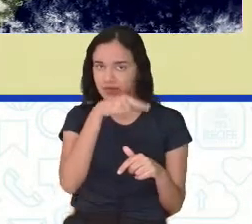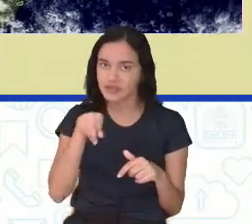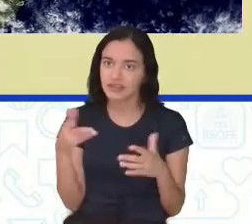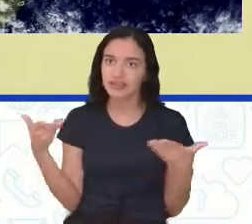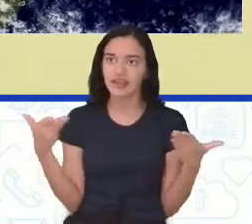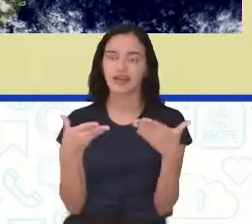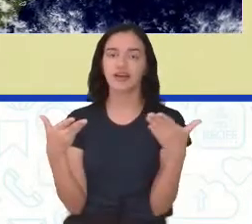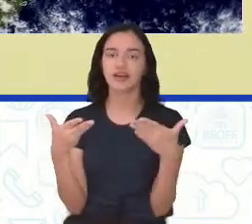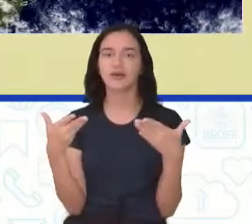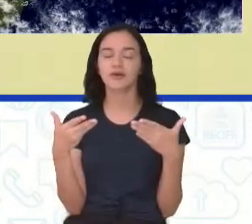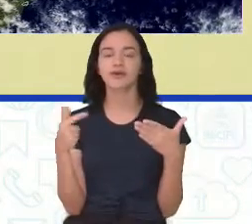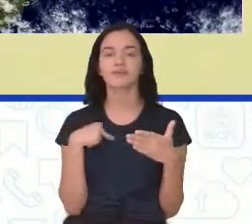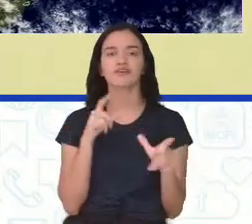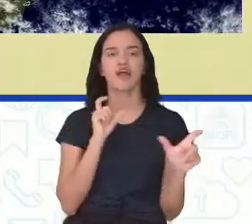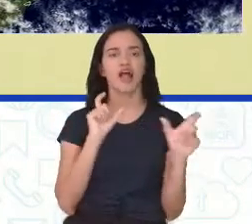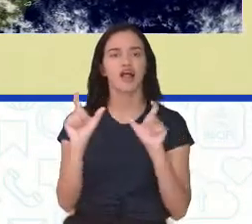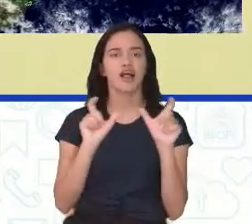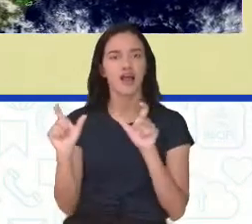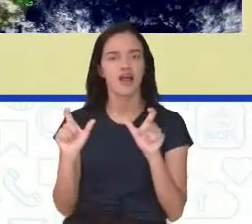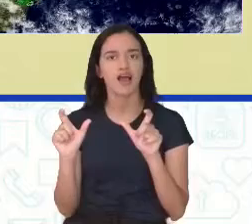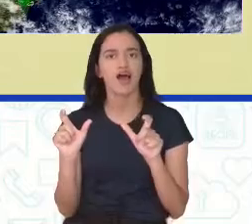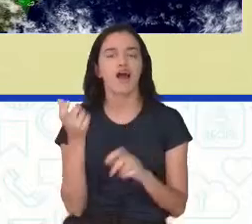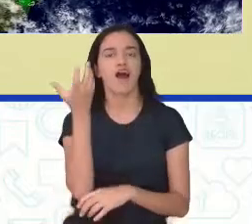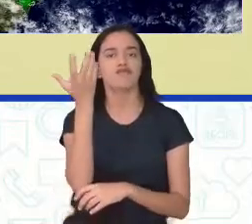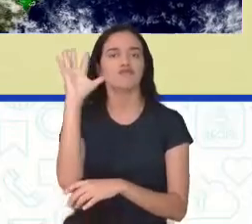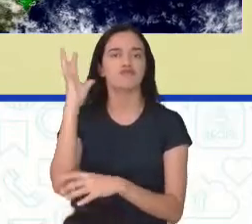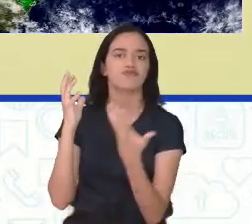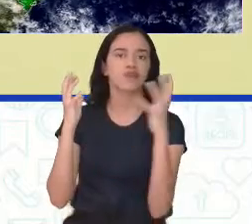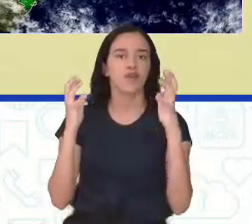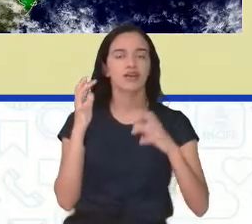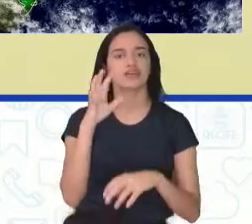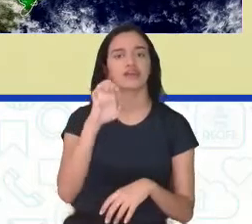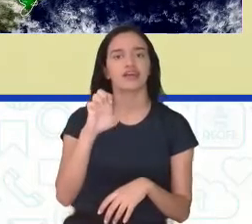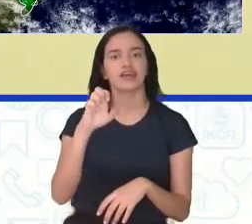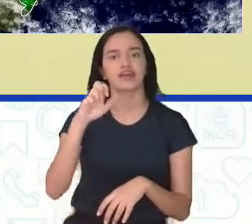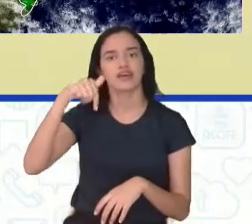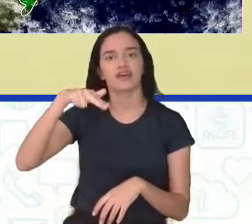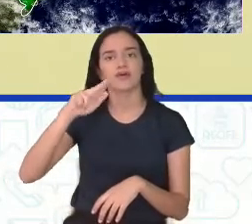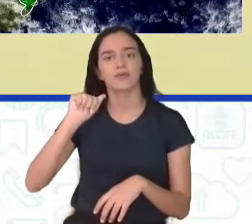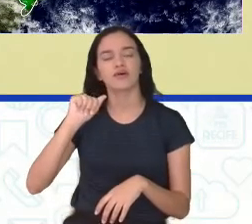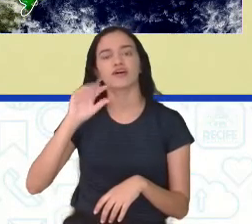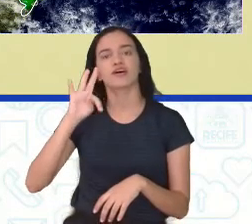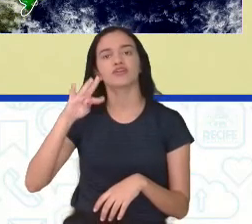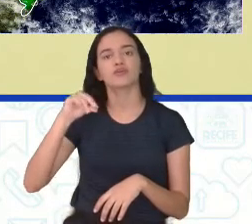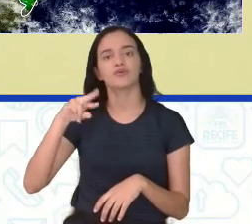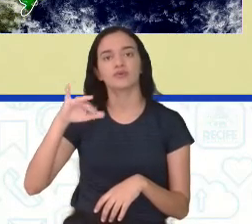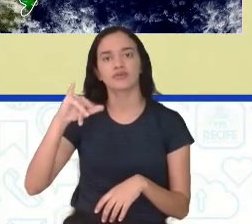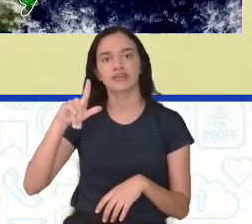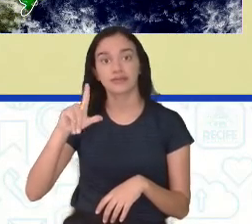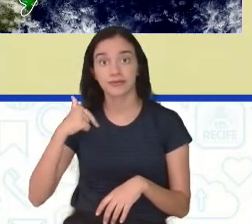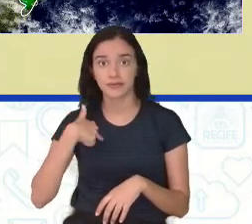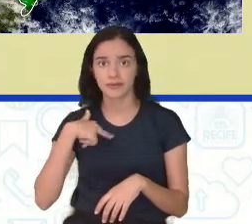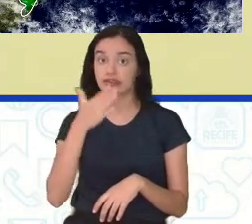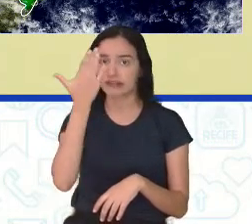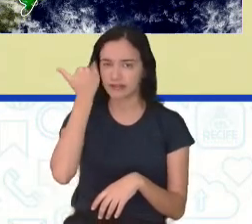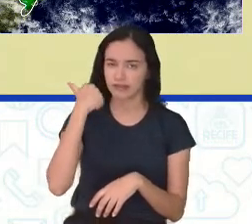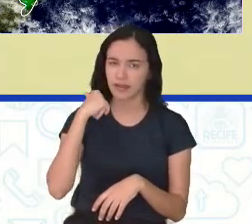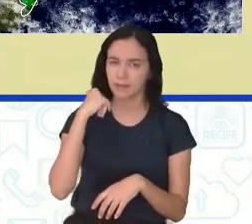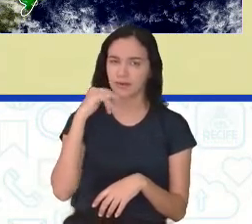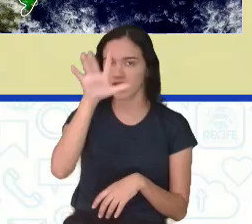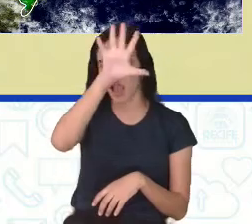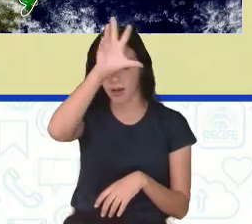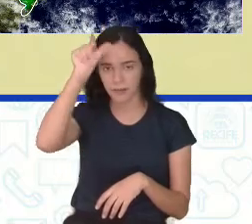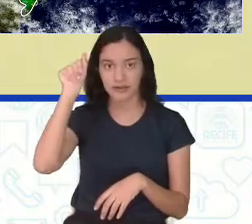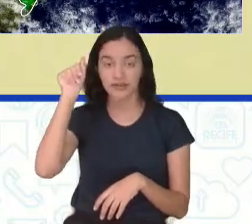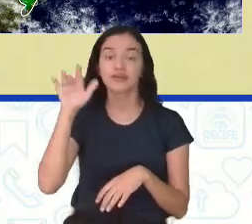gente pode falar esses termos, né? A floresta equatorial gigantesca que nós temos ali na região norte. Aí você já sabe que é o quê? A floresta amazônica.